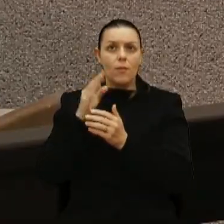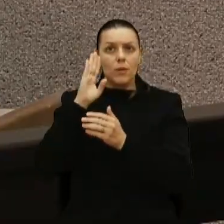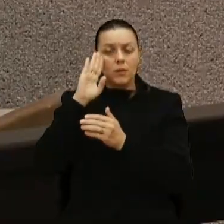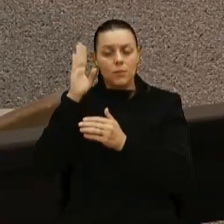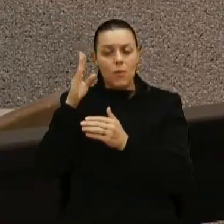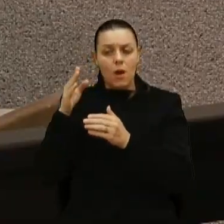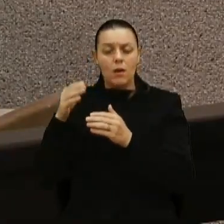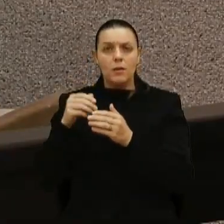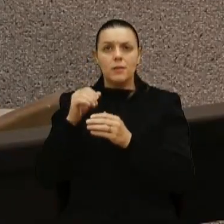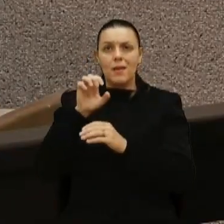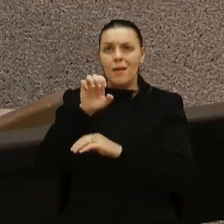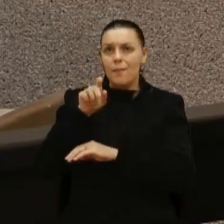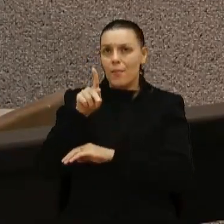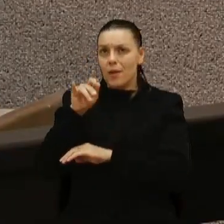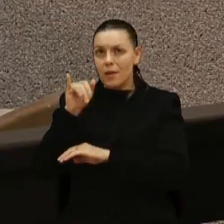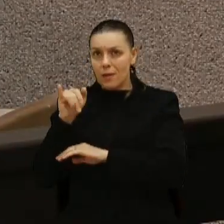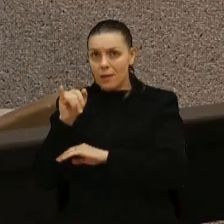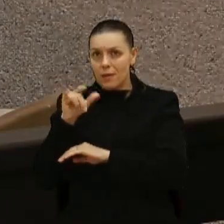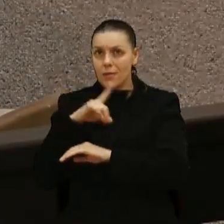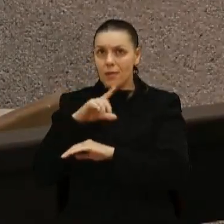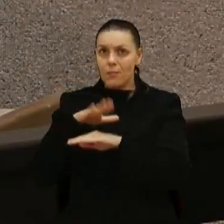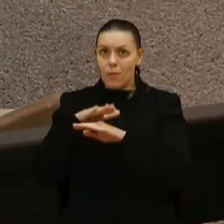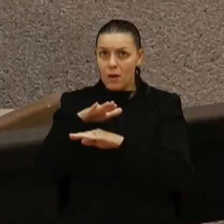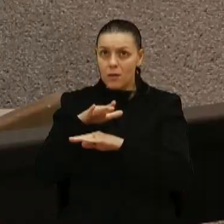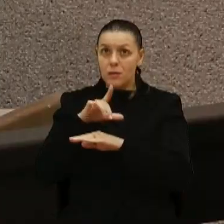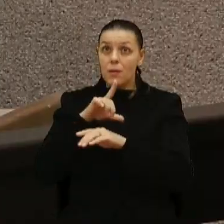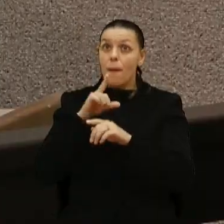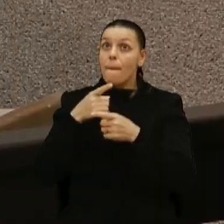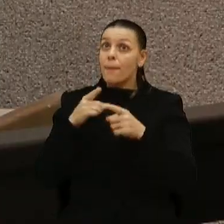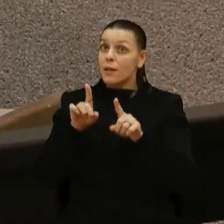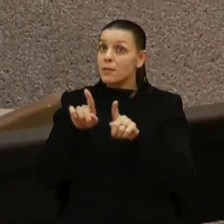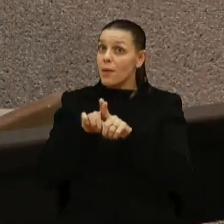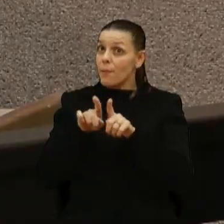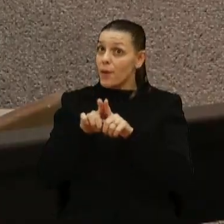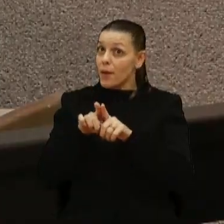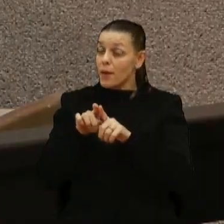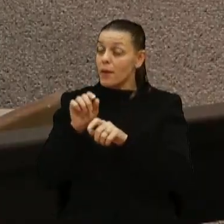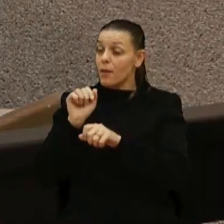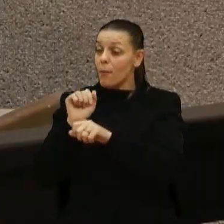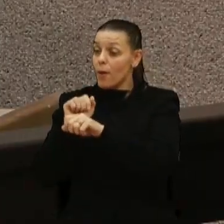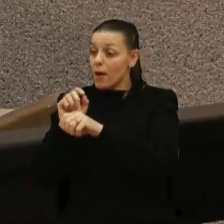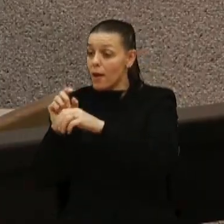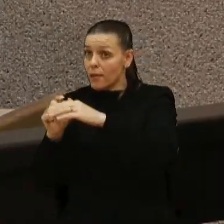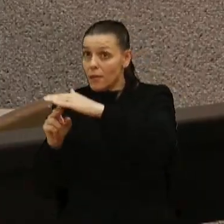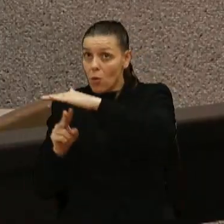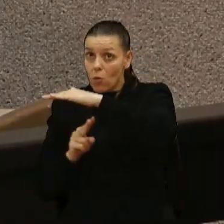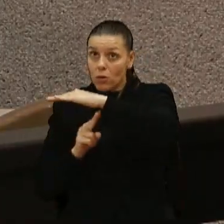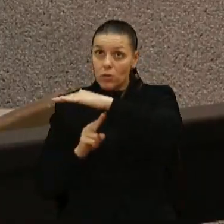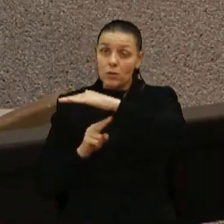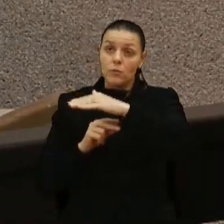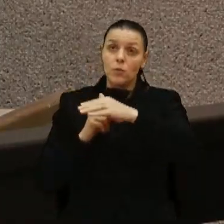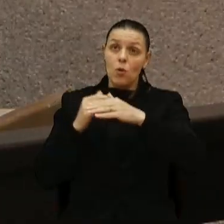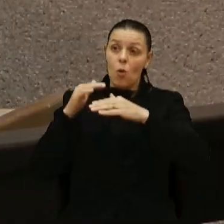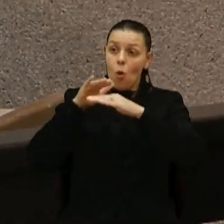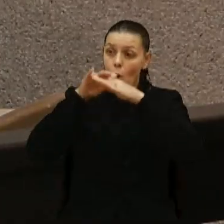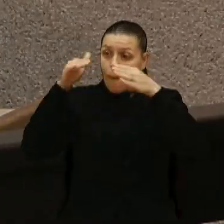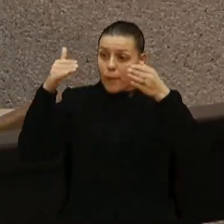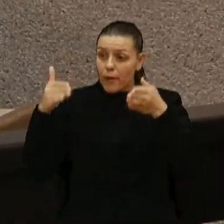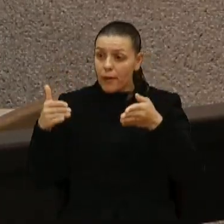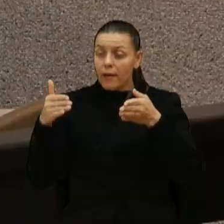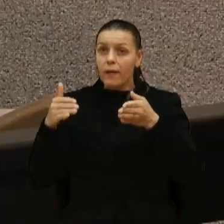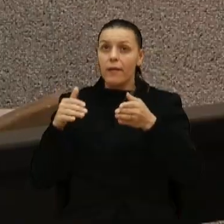de integração, as EPIs, né, ter mais, mas também ter paradas de ônibus, então, cobertas, né,